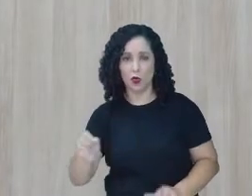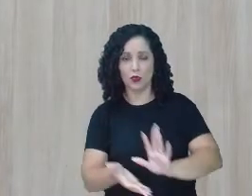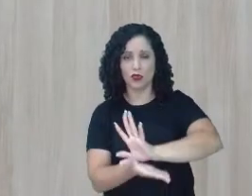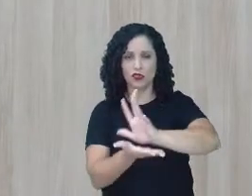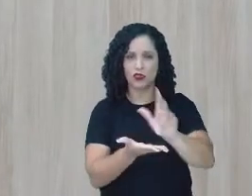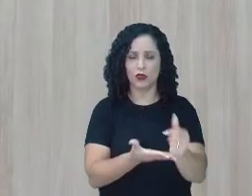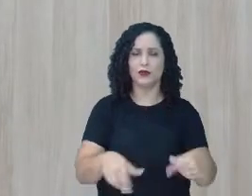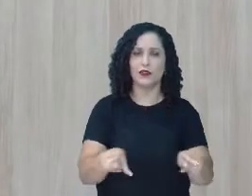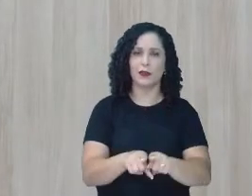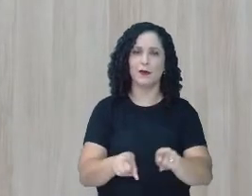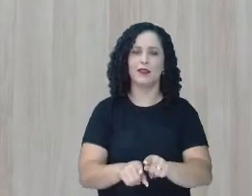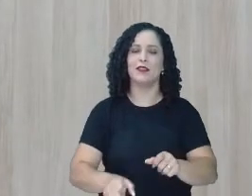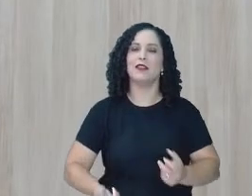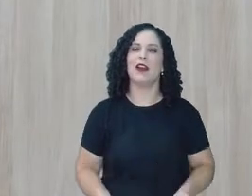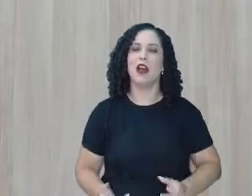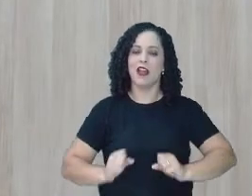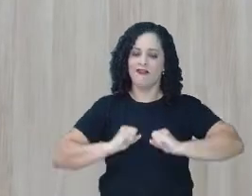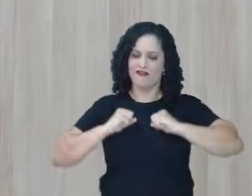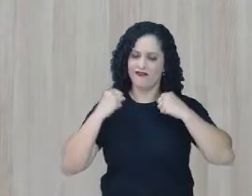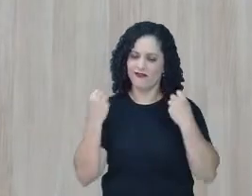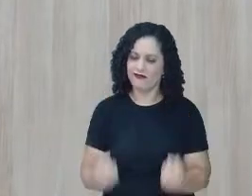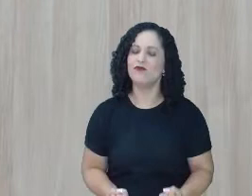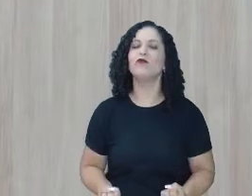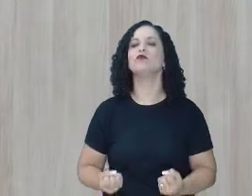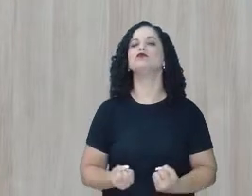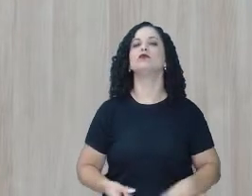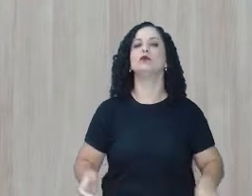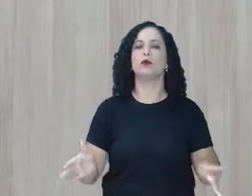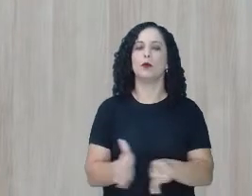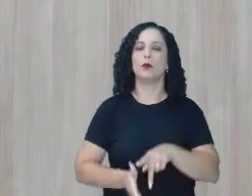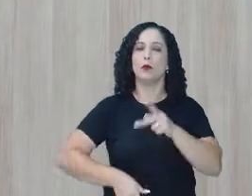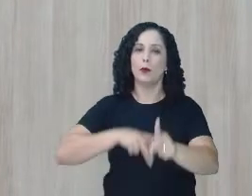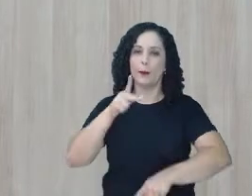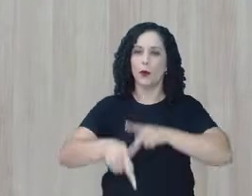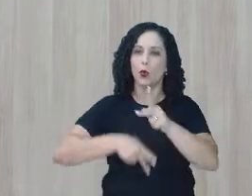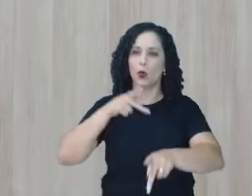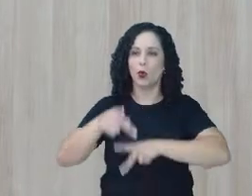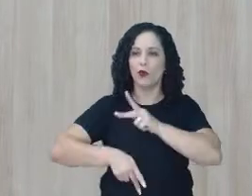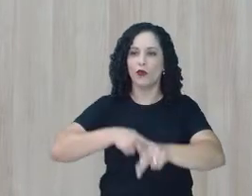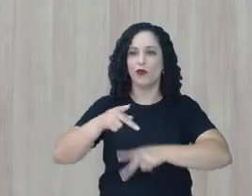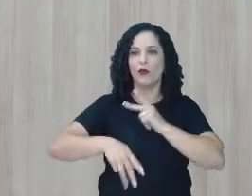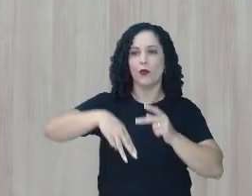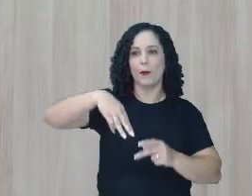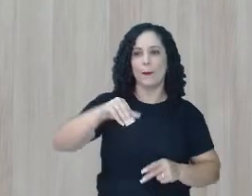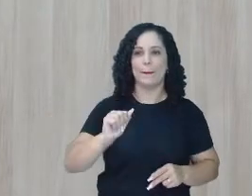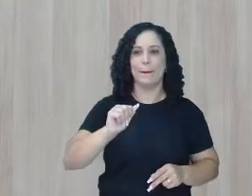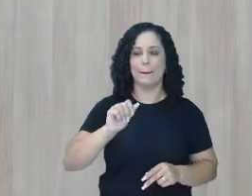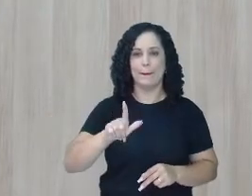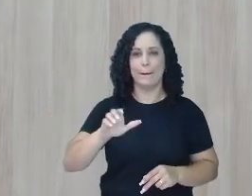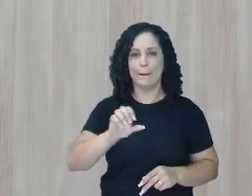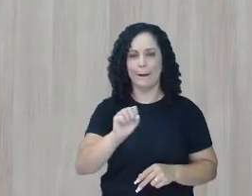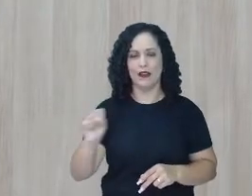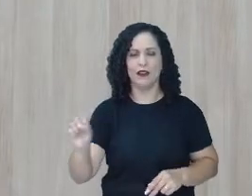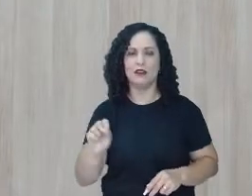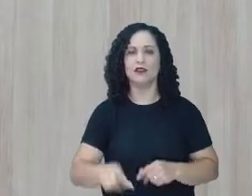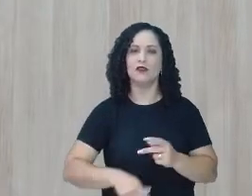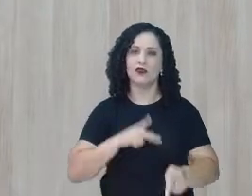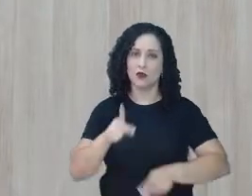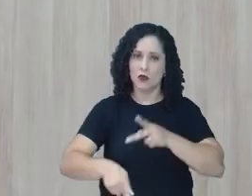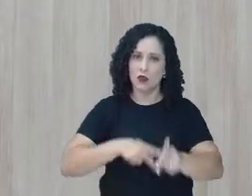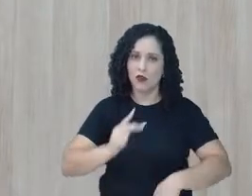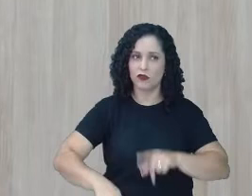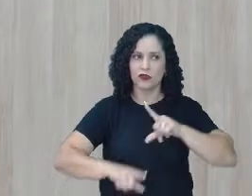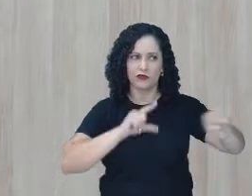na Bahia em 1835, muitas outras revoltas que aconteceram ao longo da história da escravidão aqui no Brasil. Né? Pessoas escravizadas que